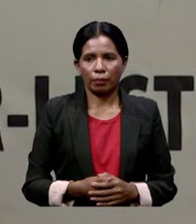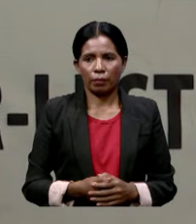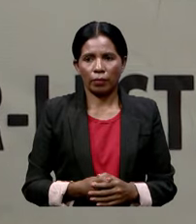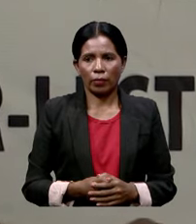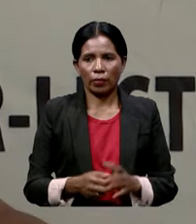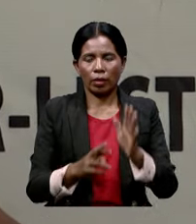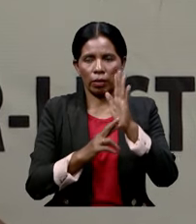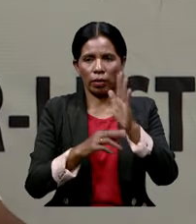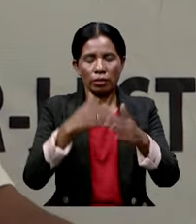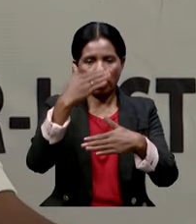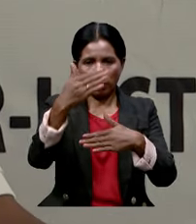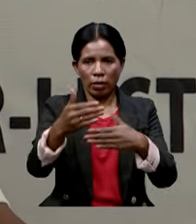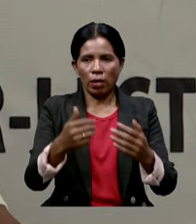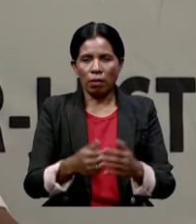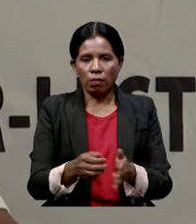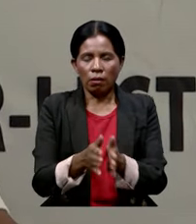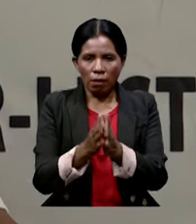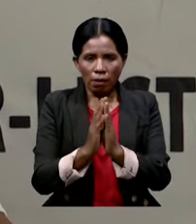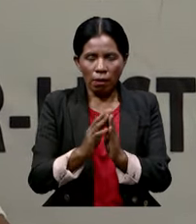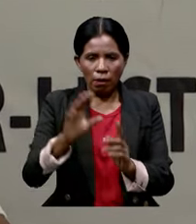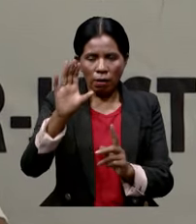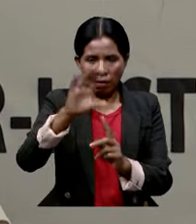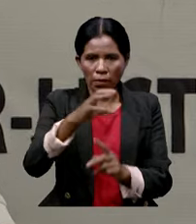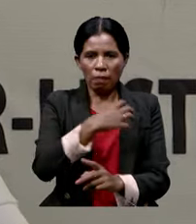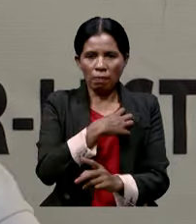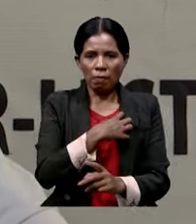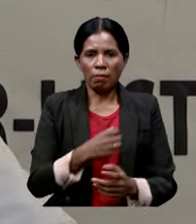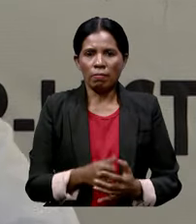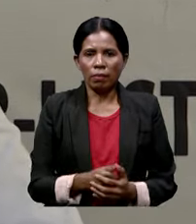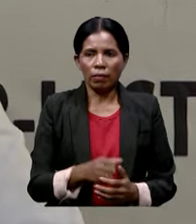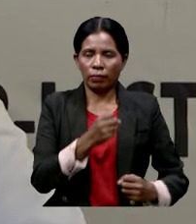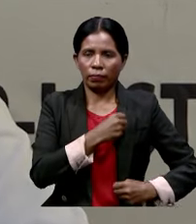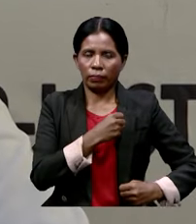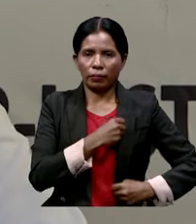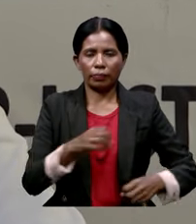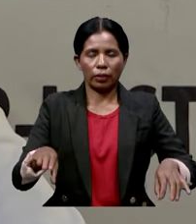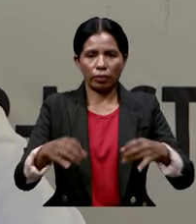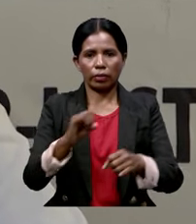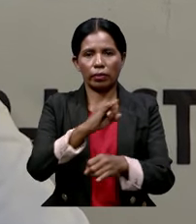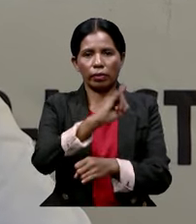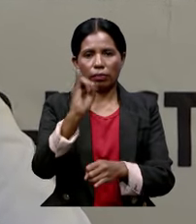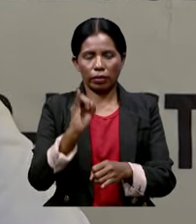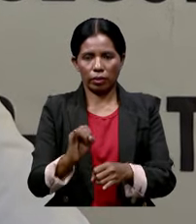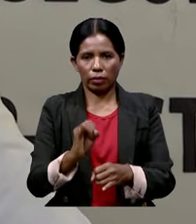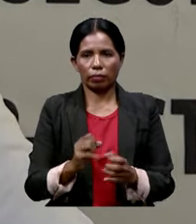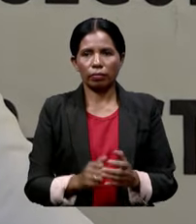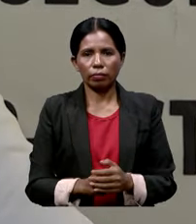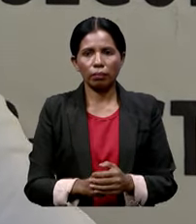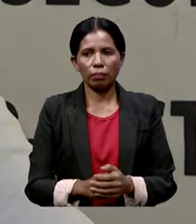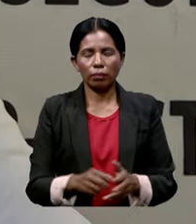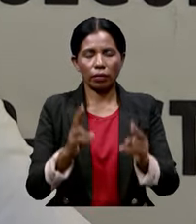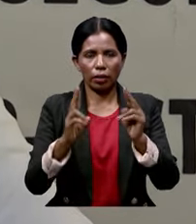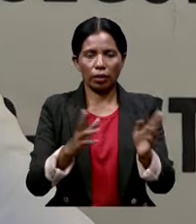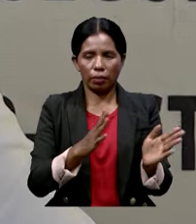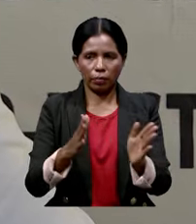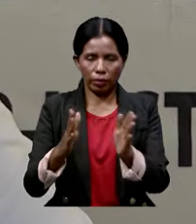Recomendação do irmão. O subcomando F-FDTL, o serviço de investigação, atua acelera o